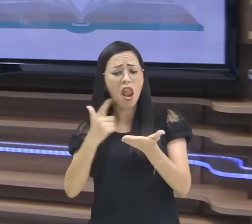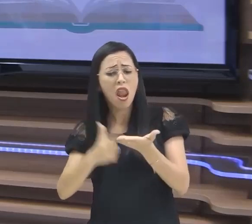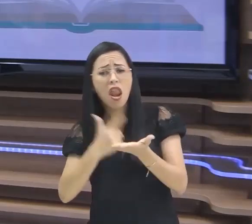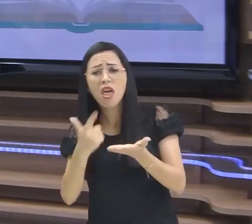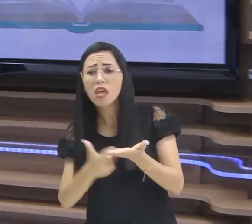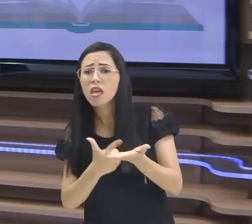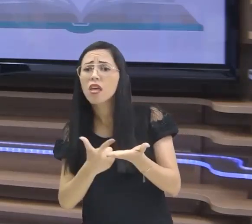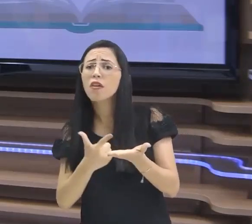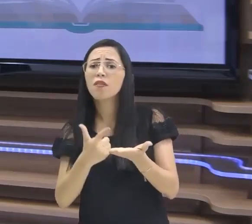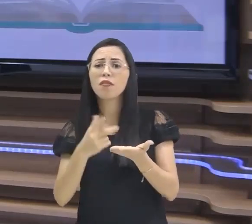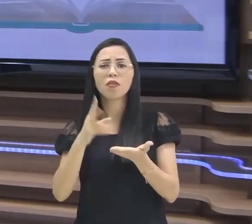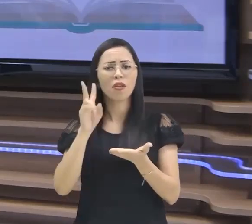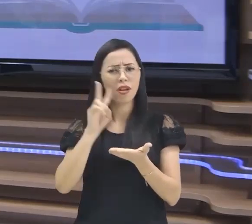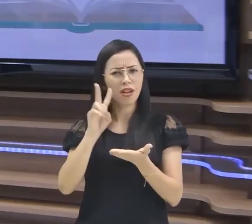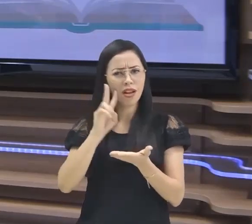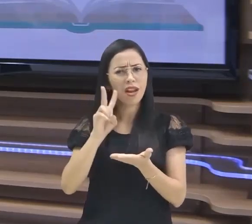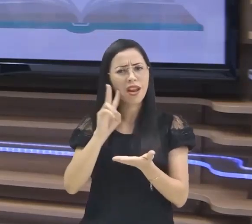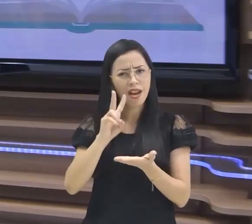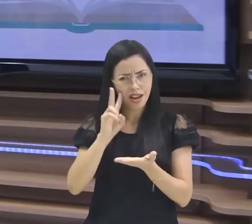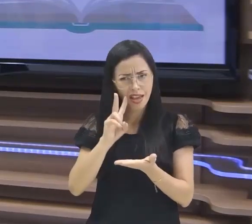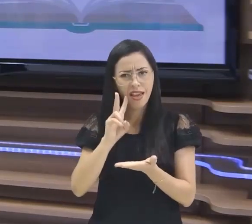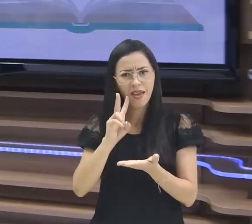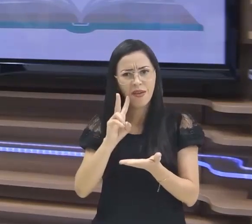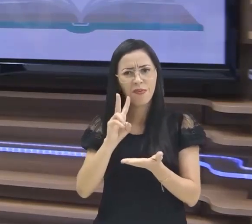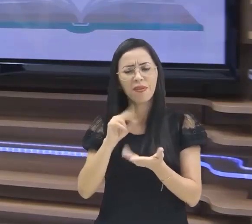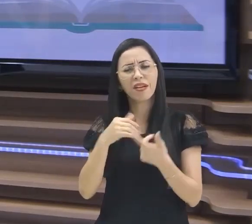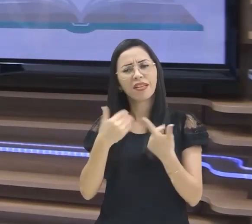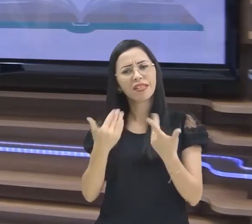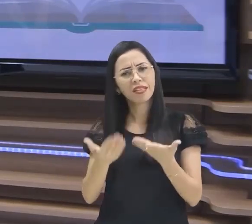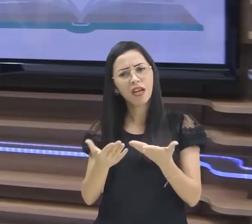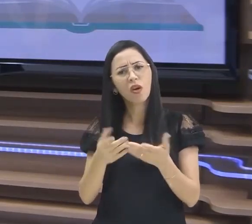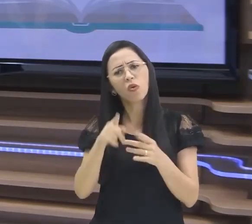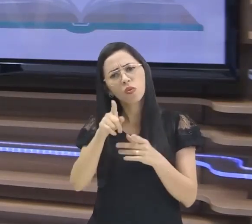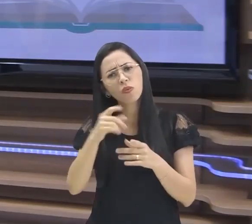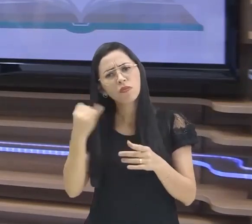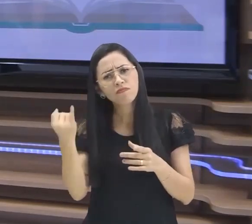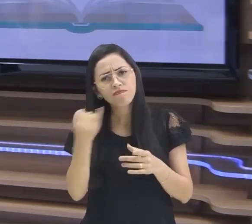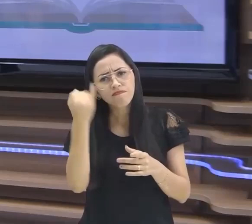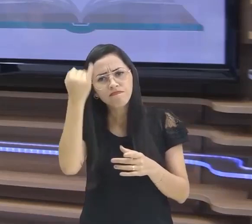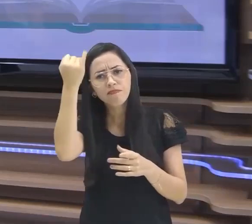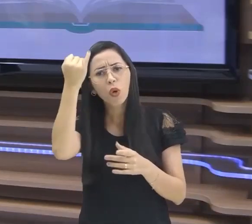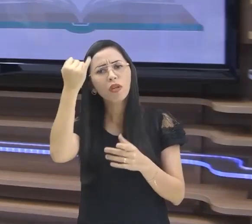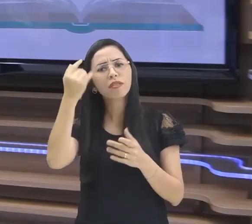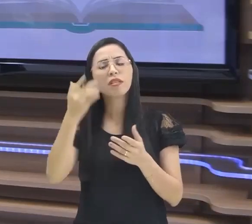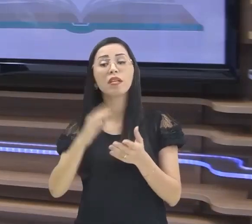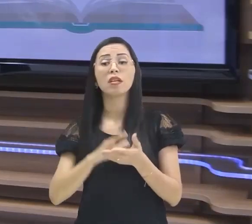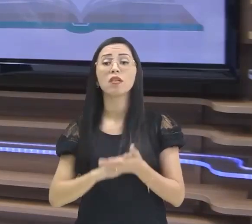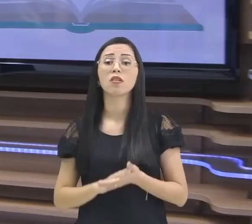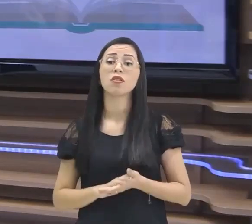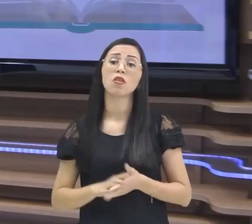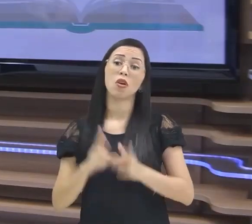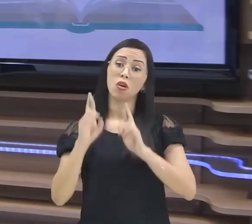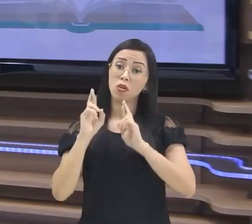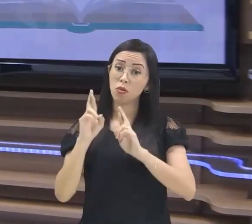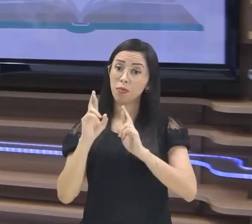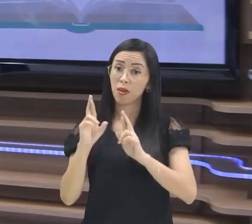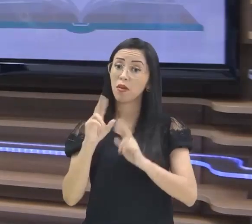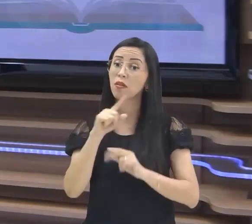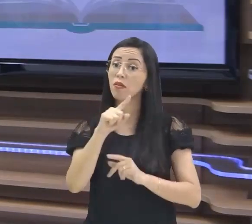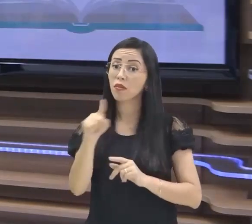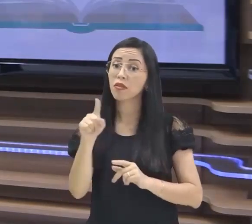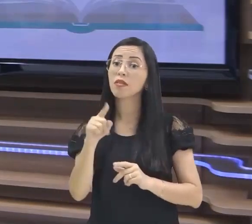Lembra que eu passei aqui no caderno, que eu fiz aqueles riscos lá, tadinho? Façam isso, tá bom? E eu espero que vocês estejam sempre aqui